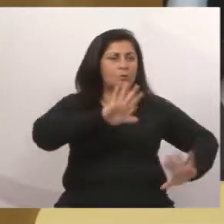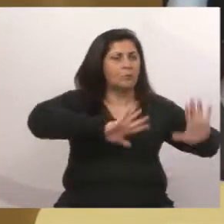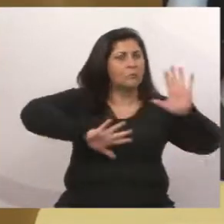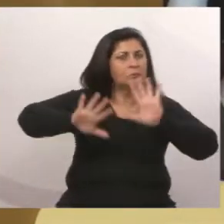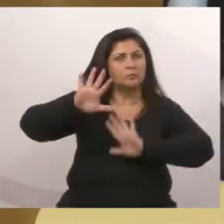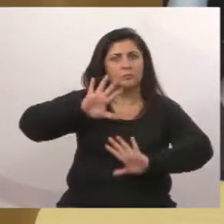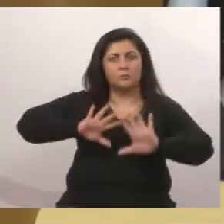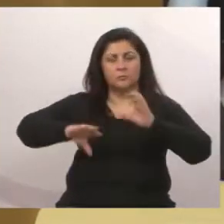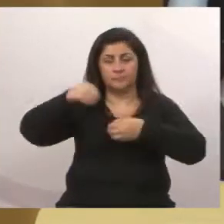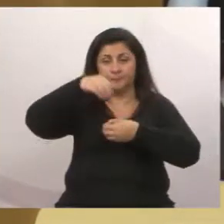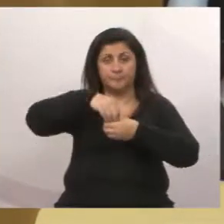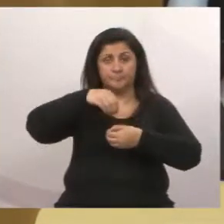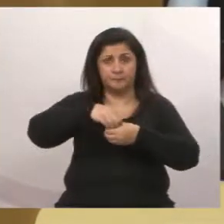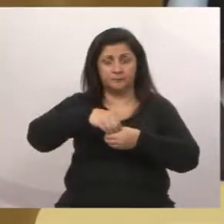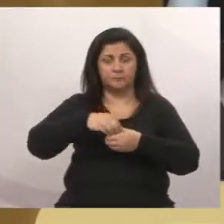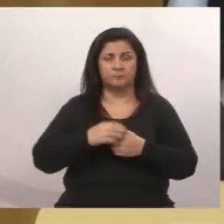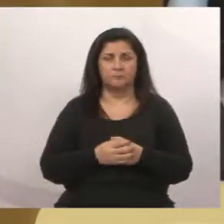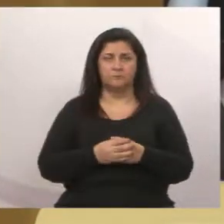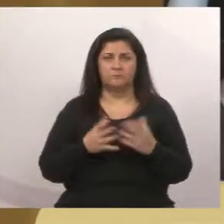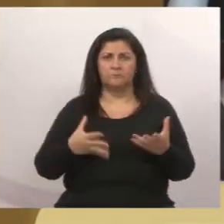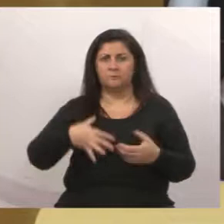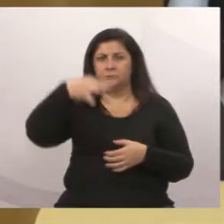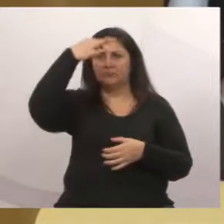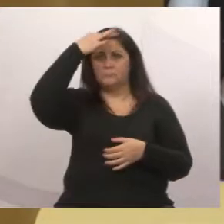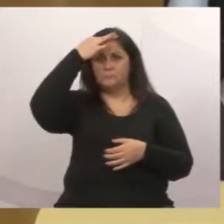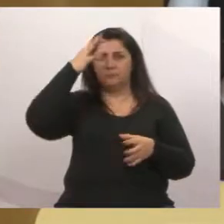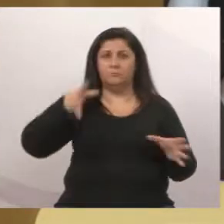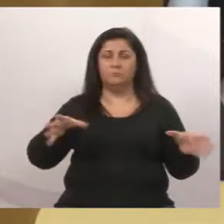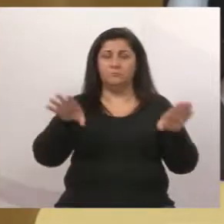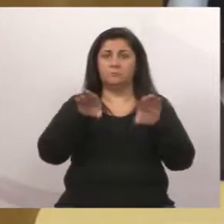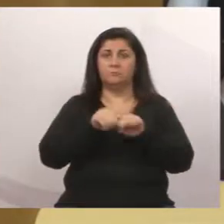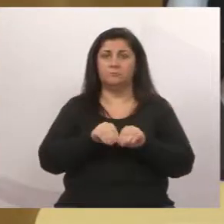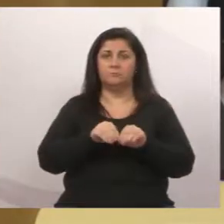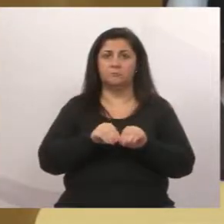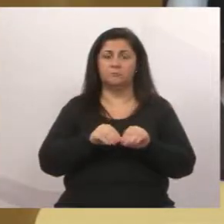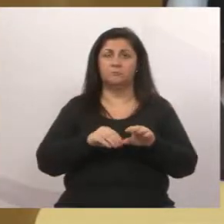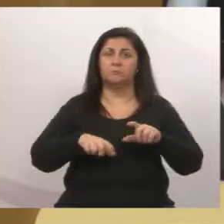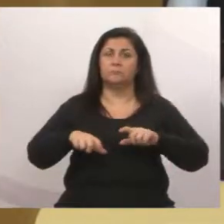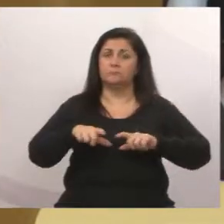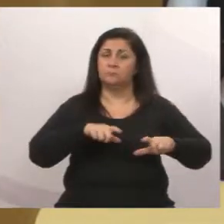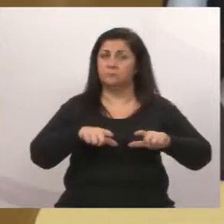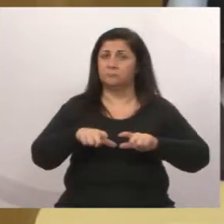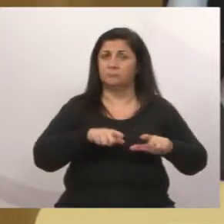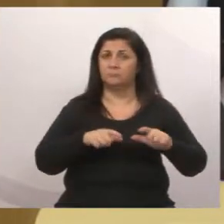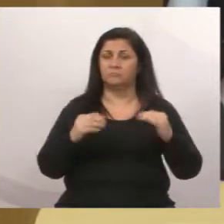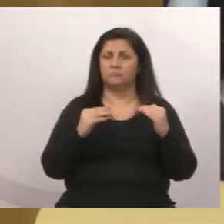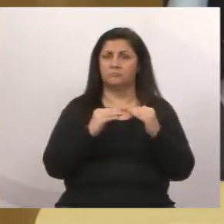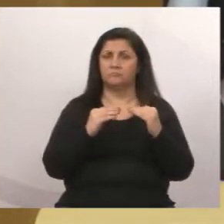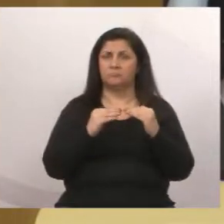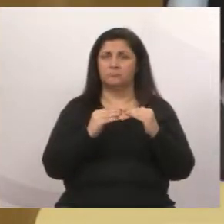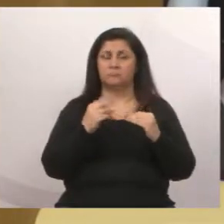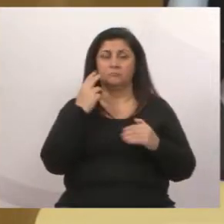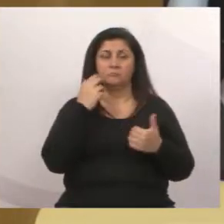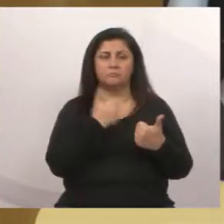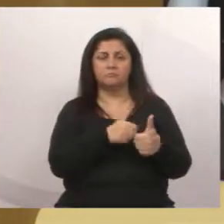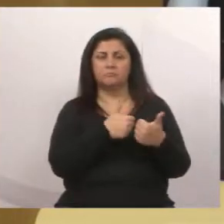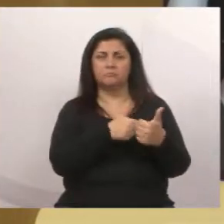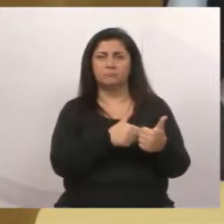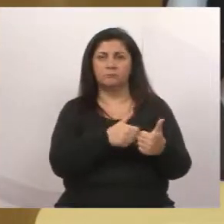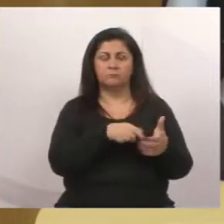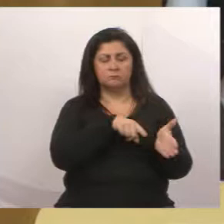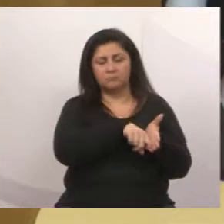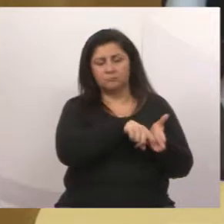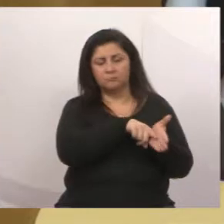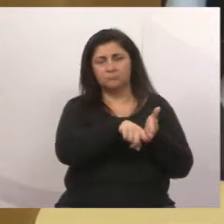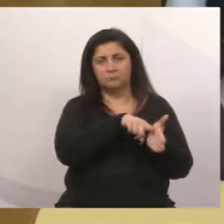interno, ao qual compreende o conjunto de atividades relacionadas com o acompanhamento e